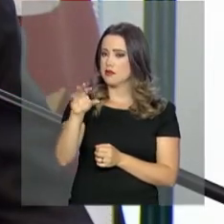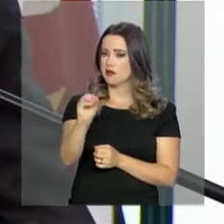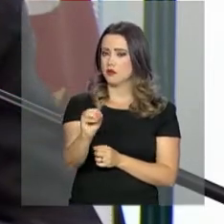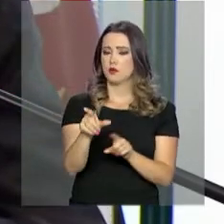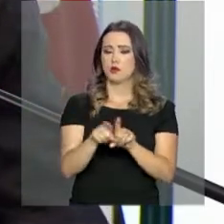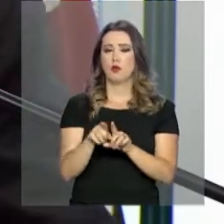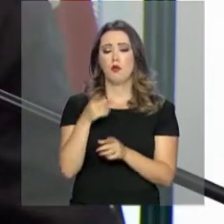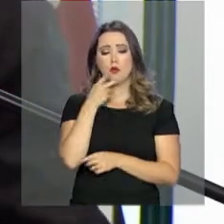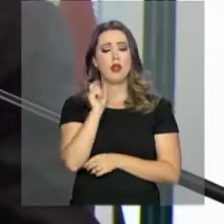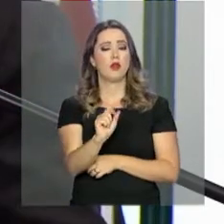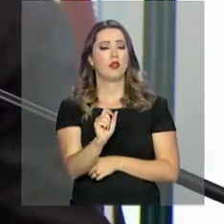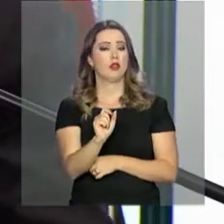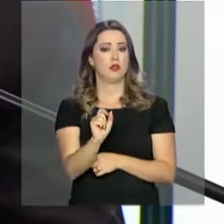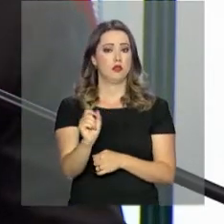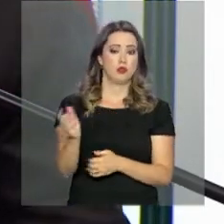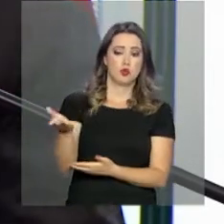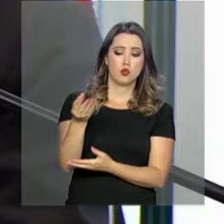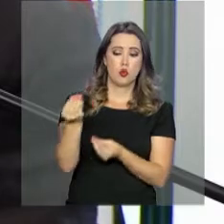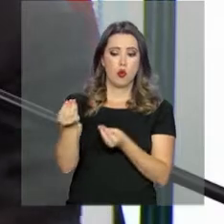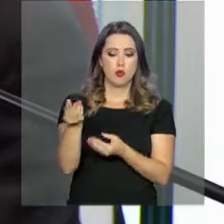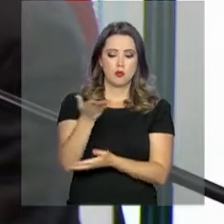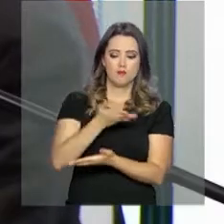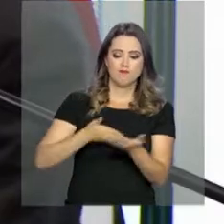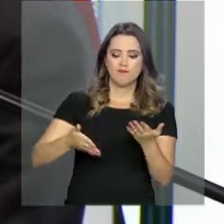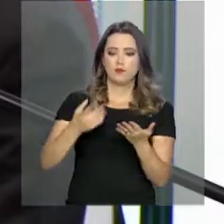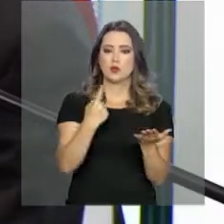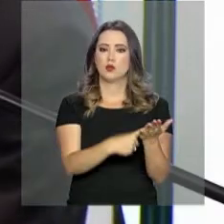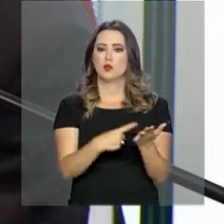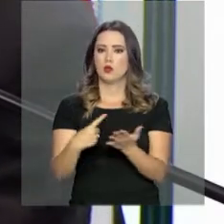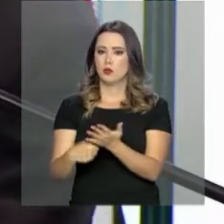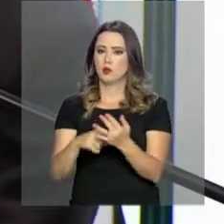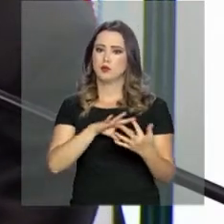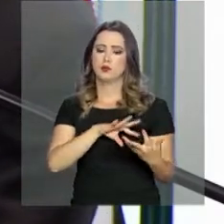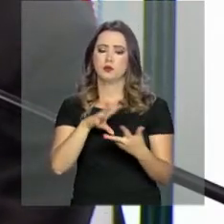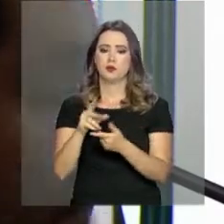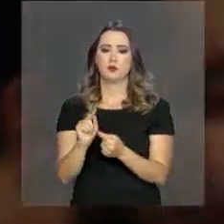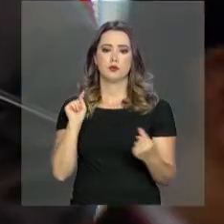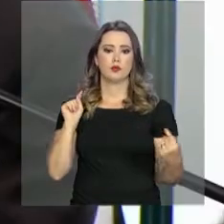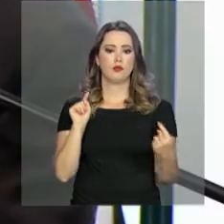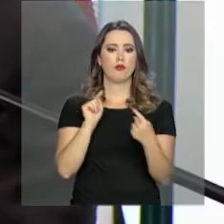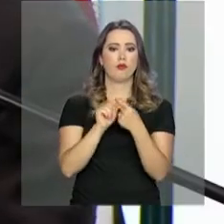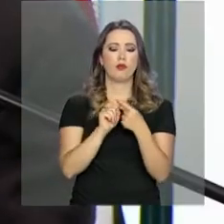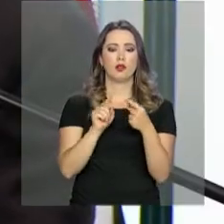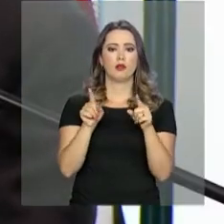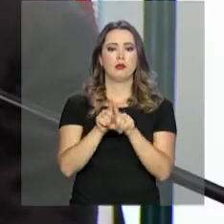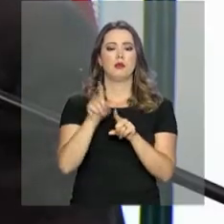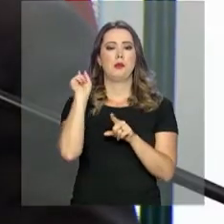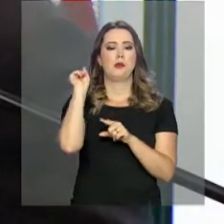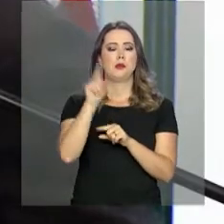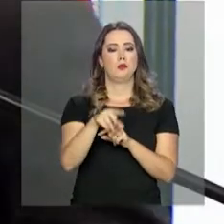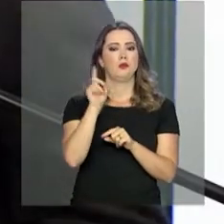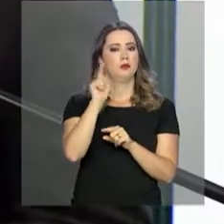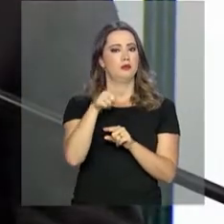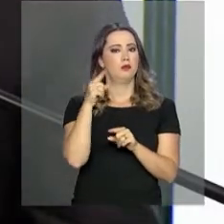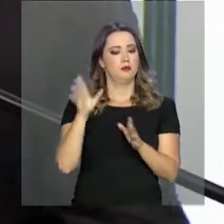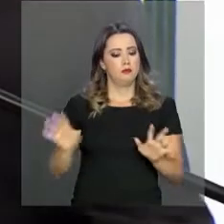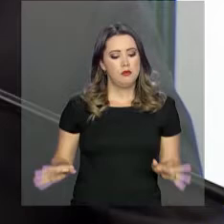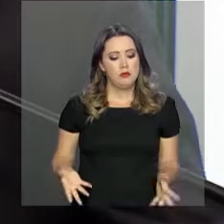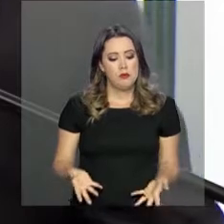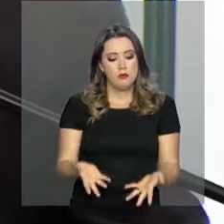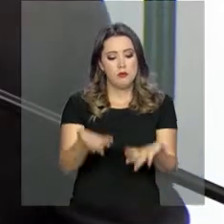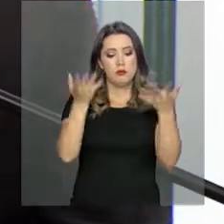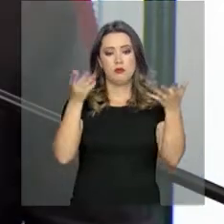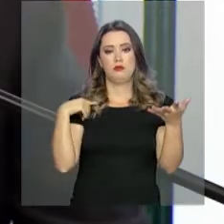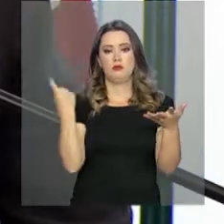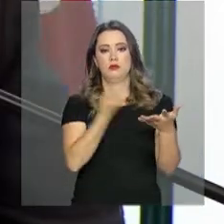cujo objetivo cujo custo viso cujo principal a digamos objetivo é exata é precisamente incrementar